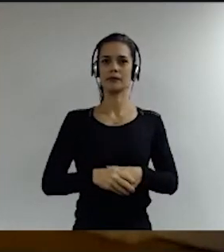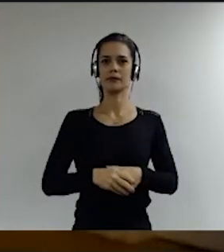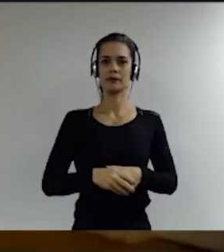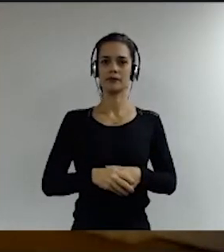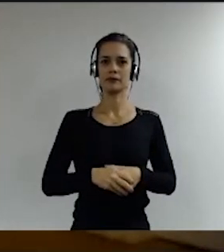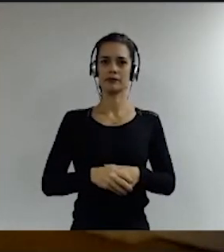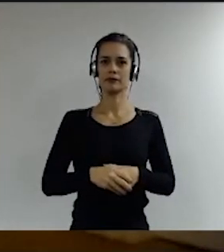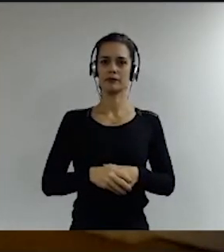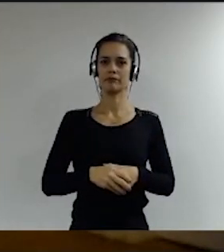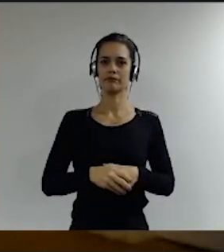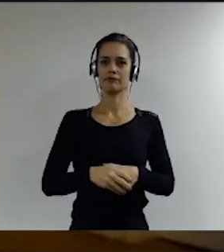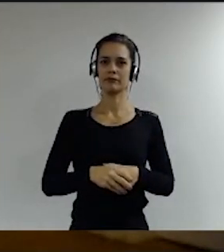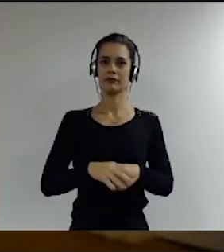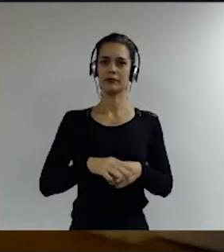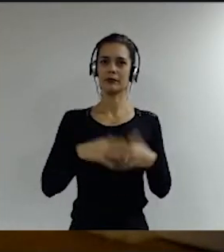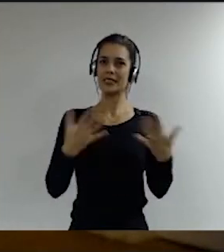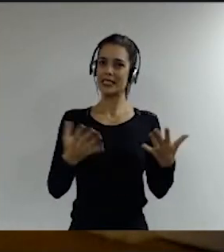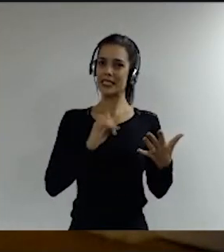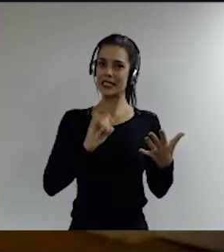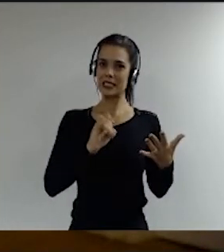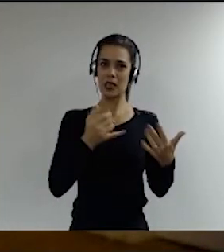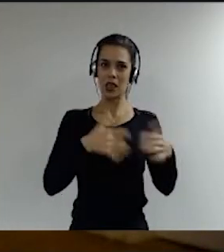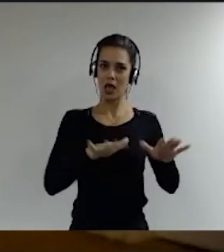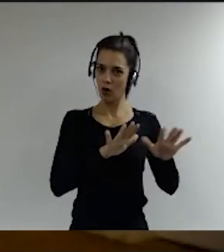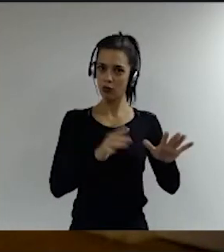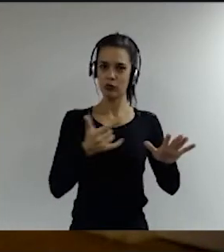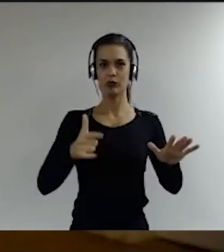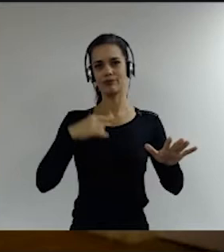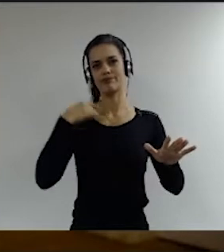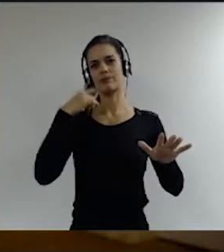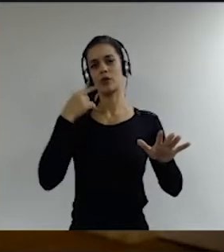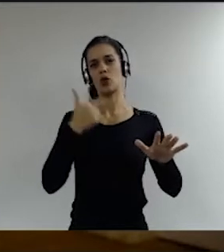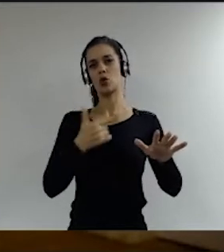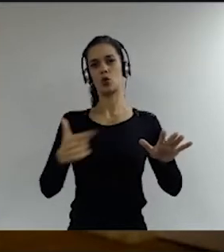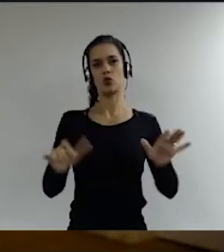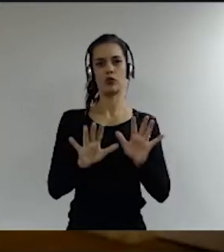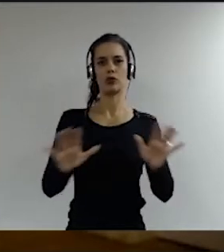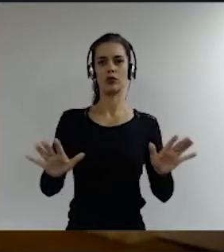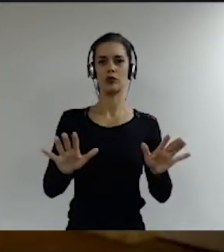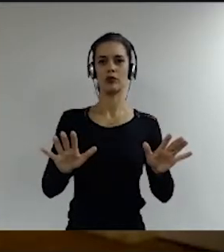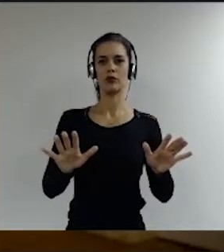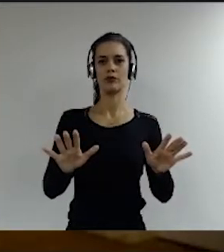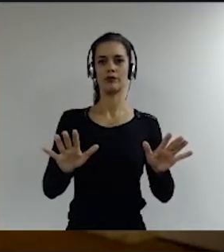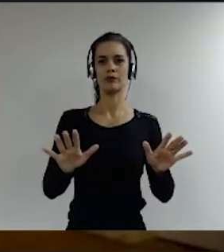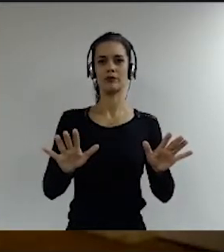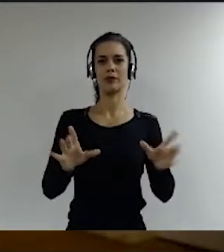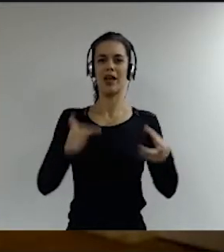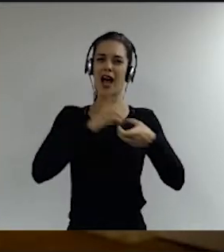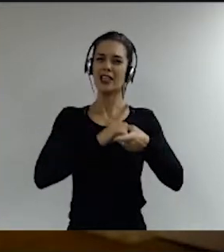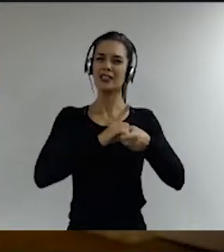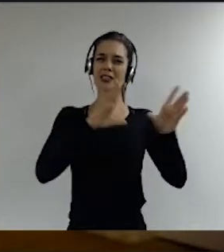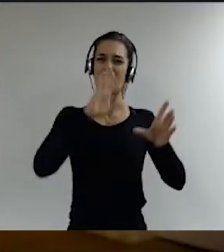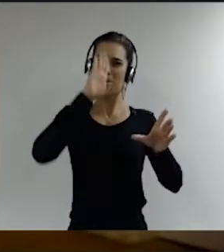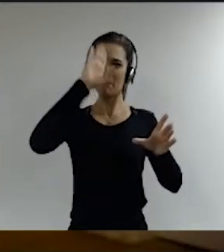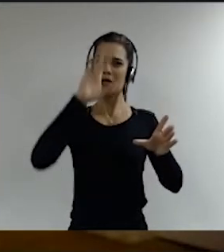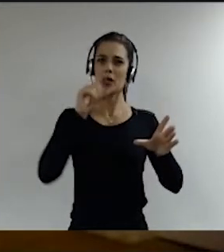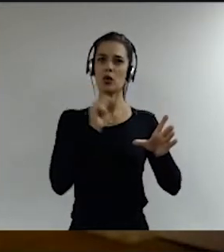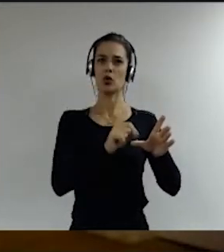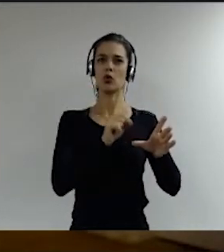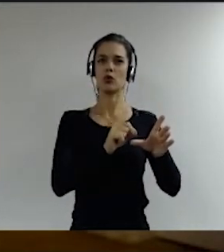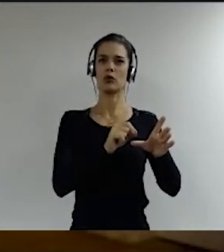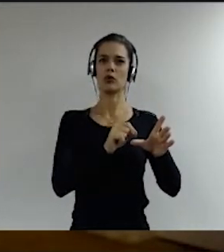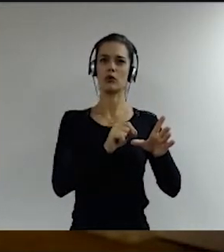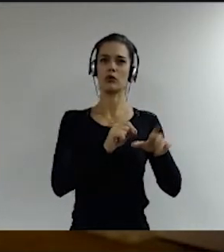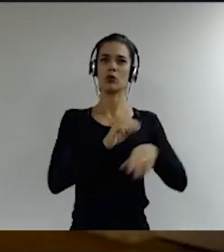Fora disso, não há. Eu gostaria de lembrá-los que o grande baluarte da democracia no